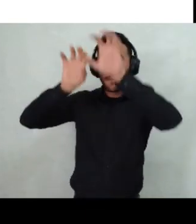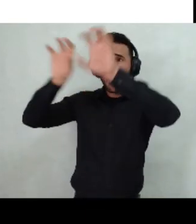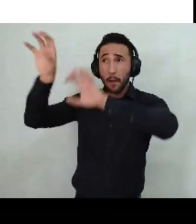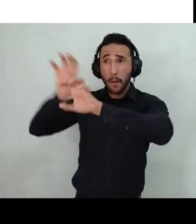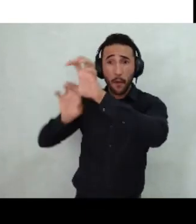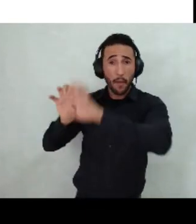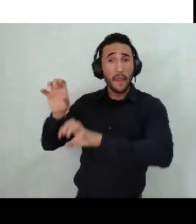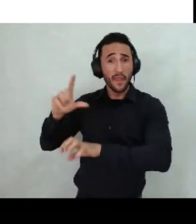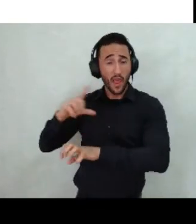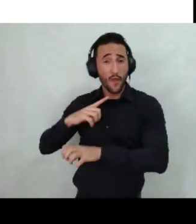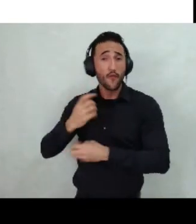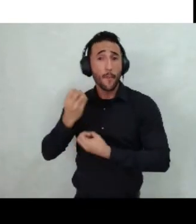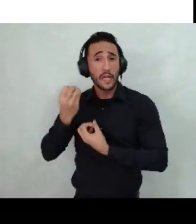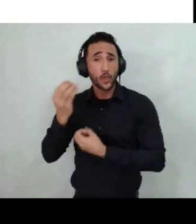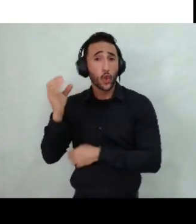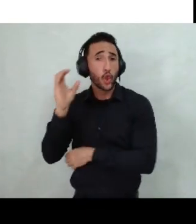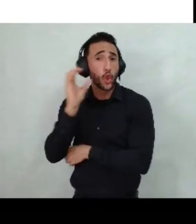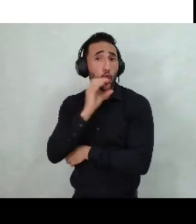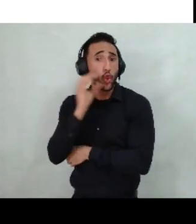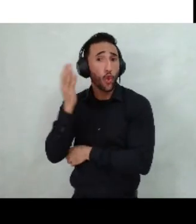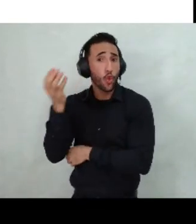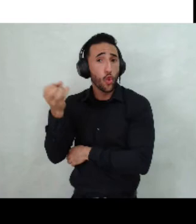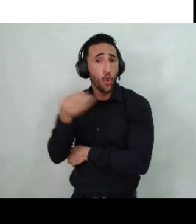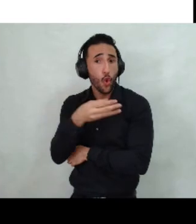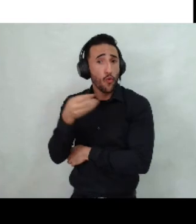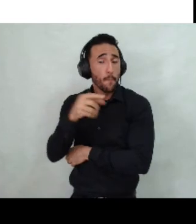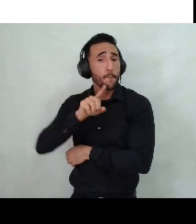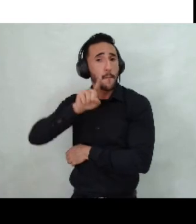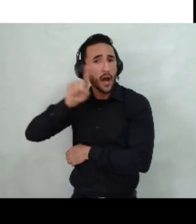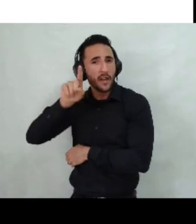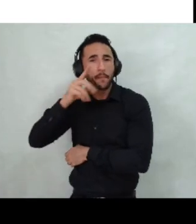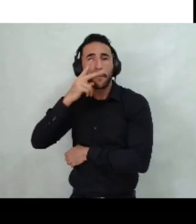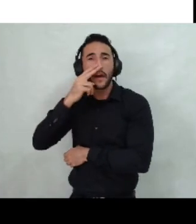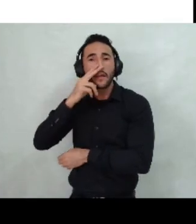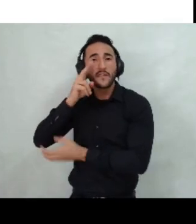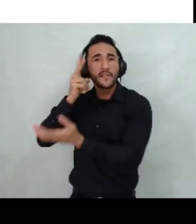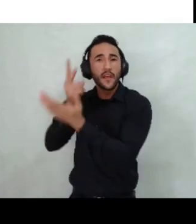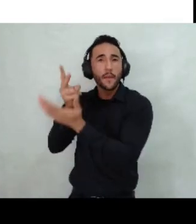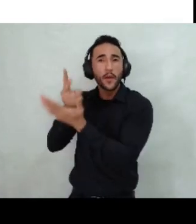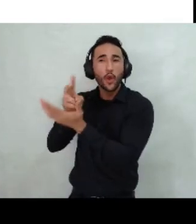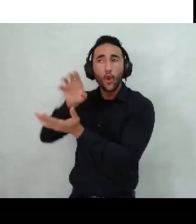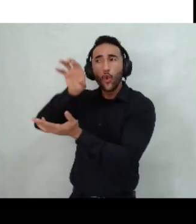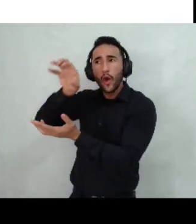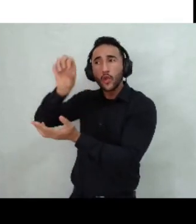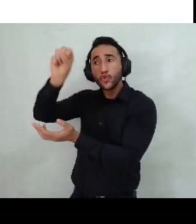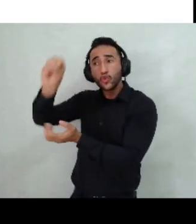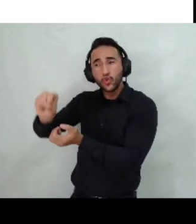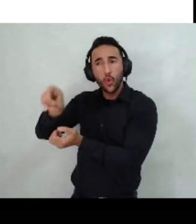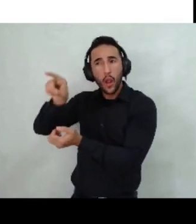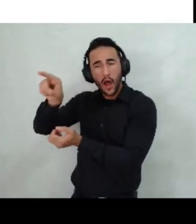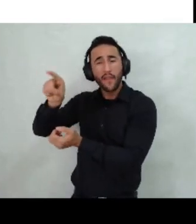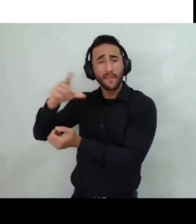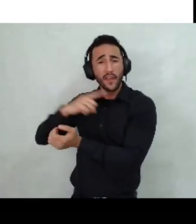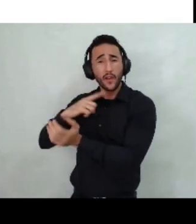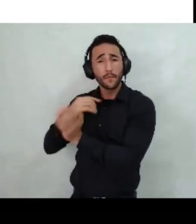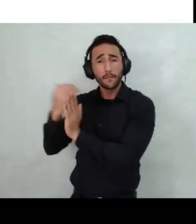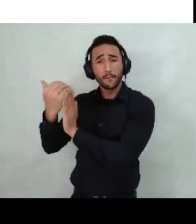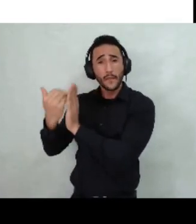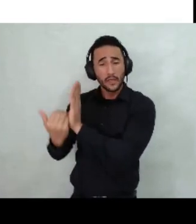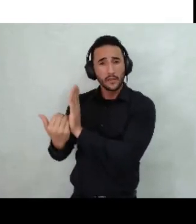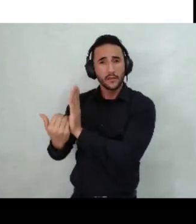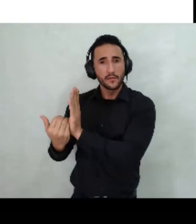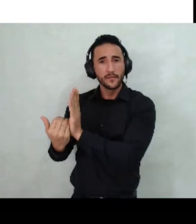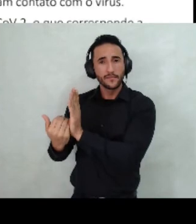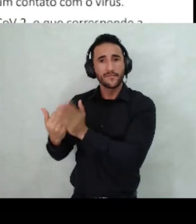recentes de novos casos na Espanha, mas estão concentrados nesta região sul, que tinha baixíssima prevalência neste estudo.